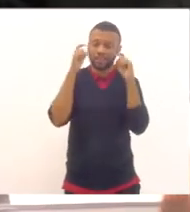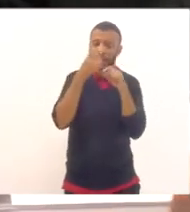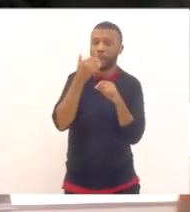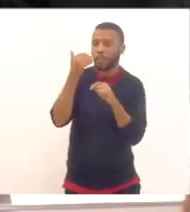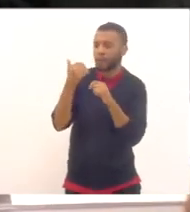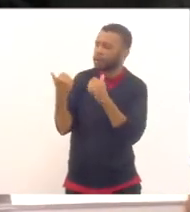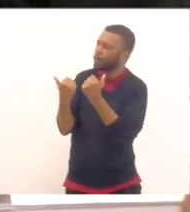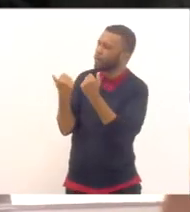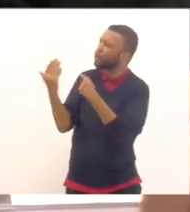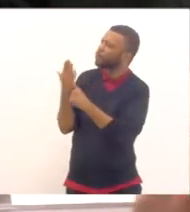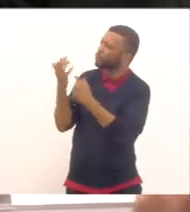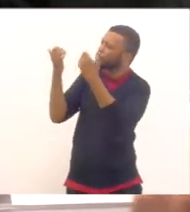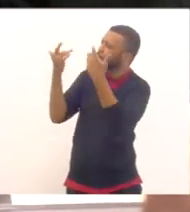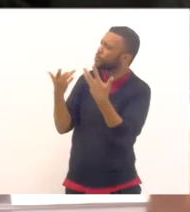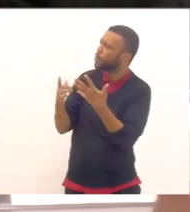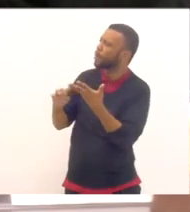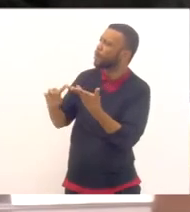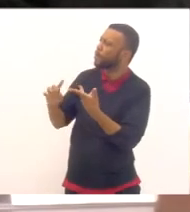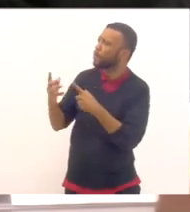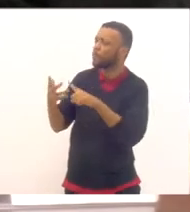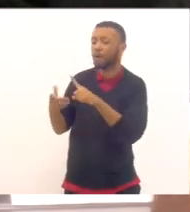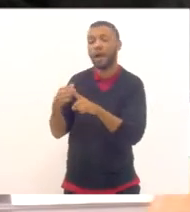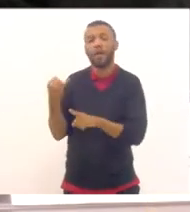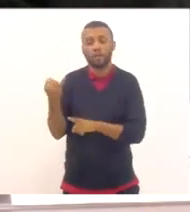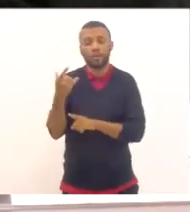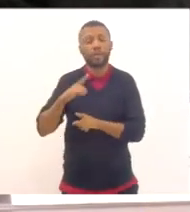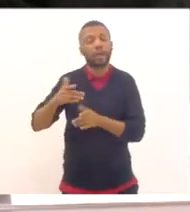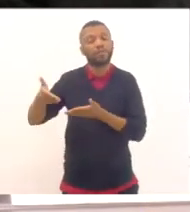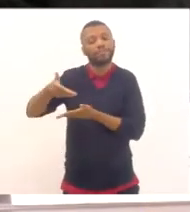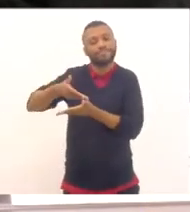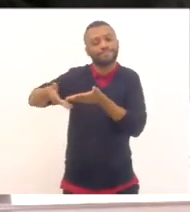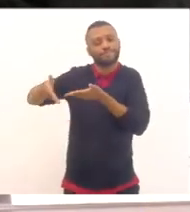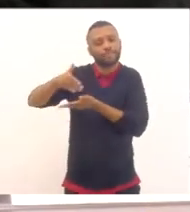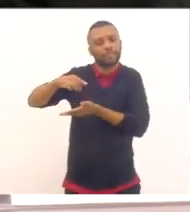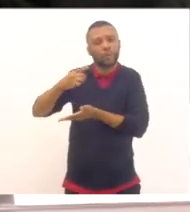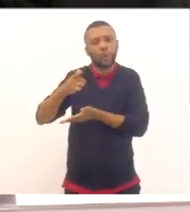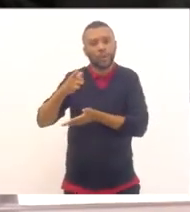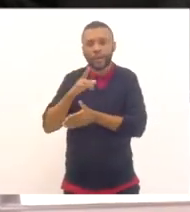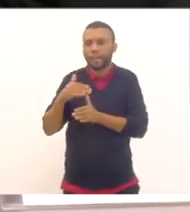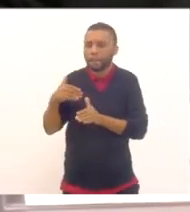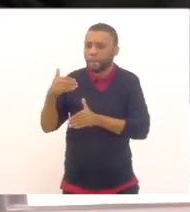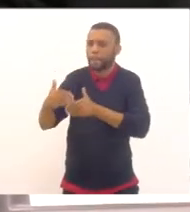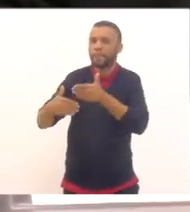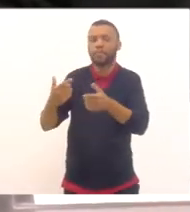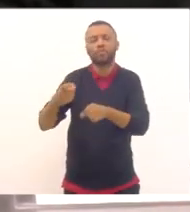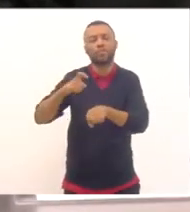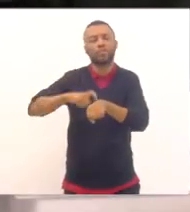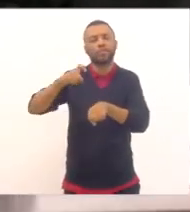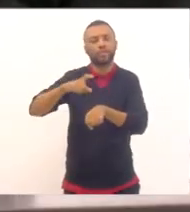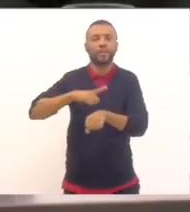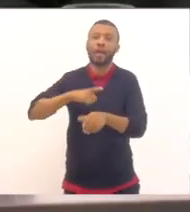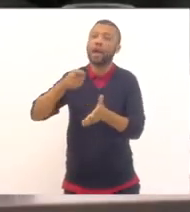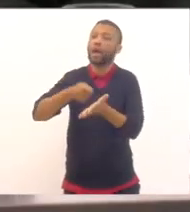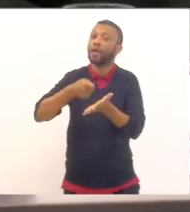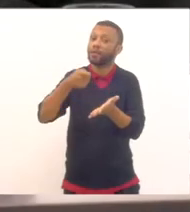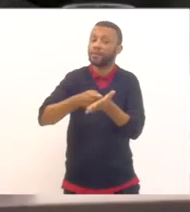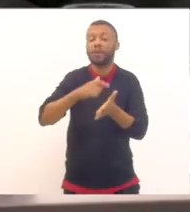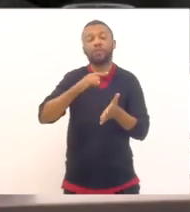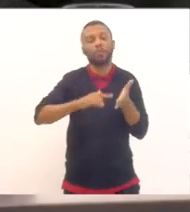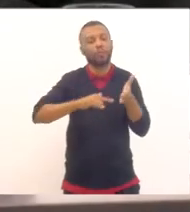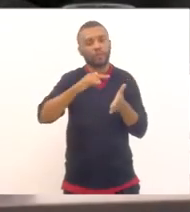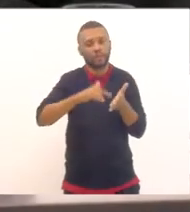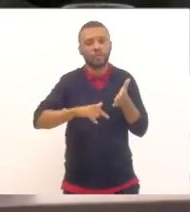esteja foi até porque acho que importante né ela passa aqui a gente consegue avançar partir do momento que exigem a documentação